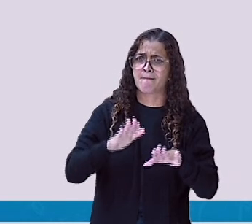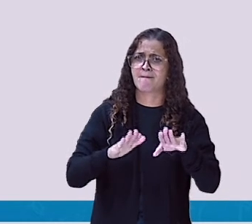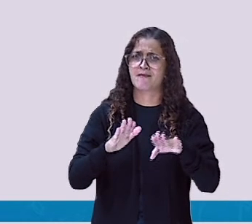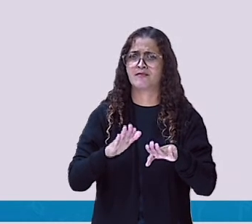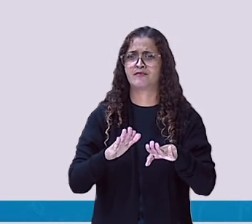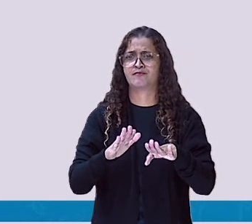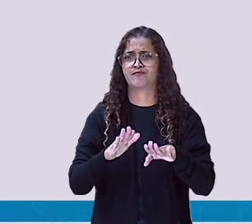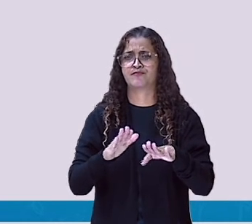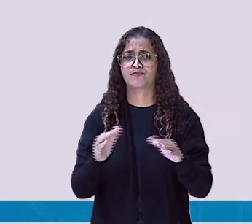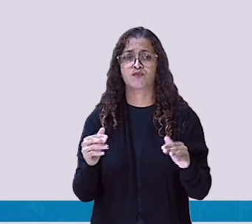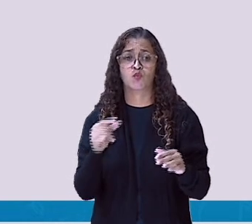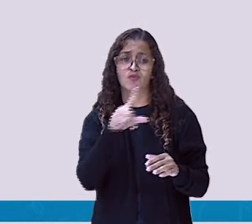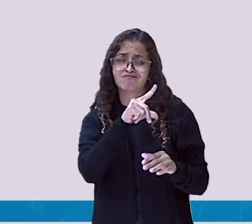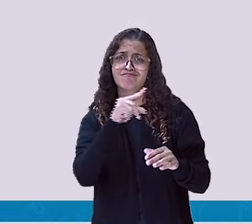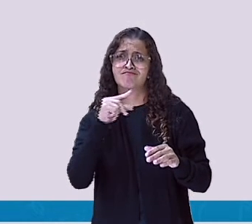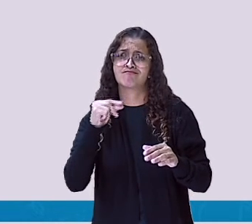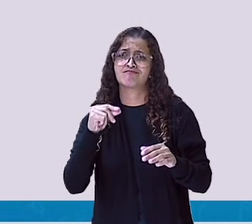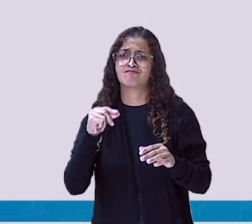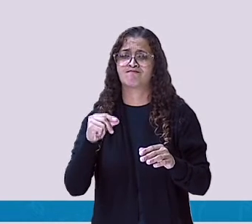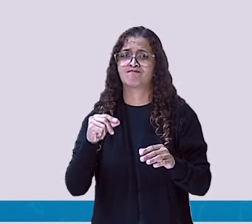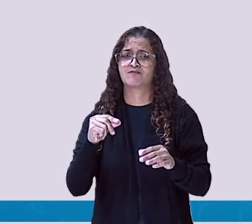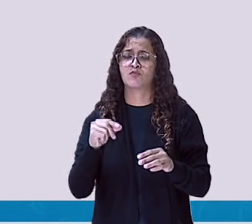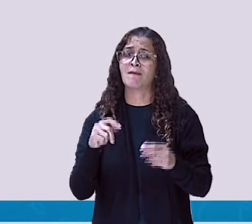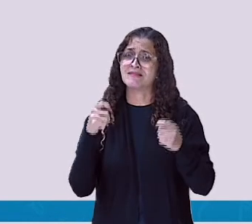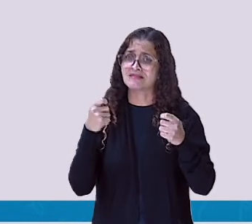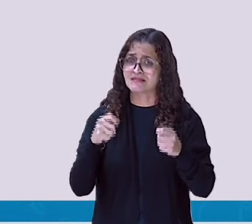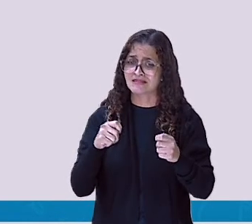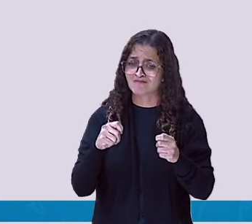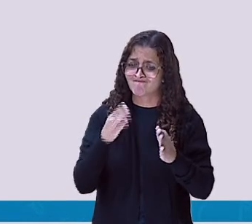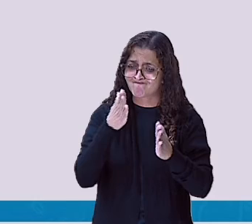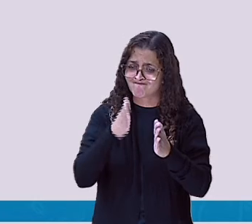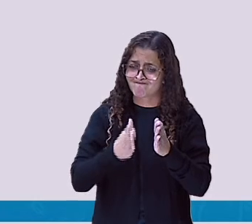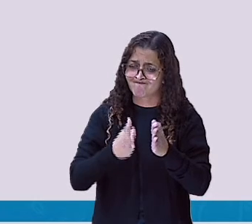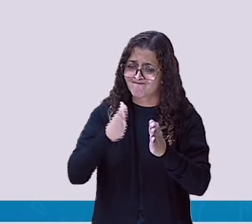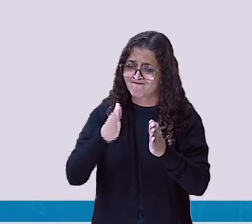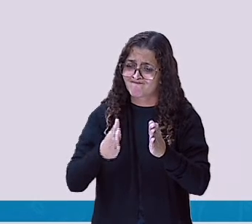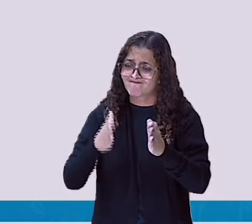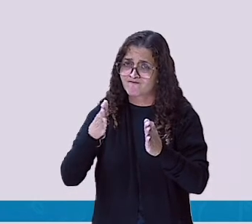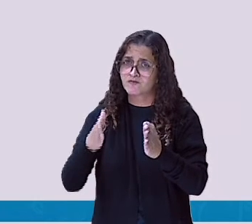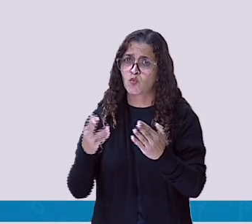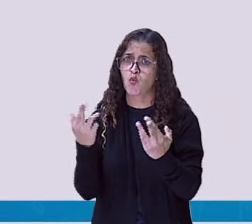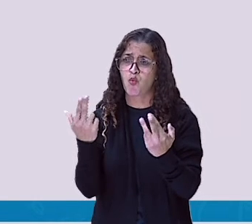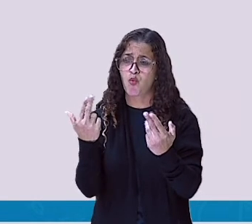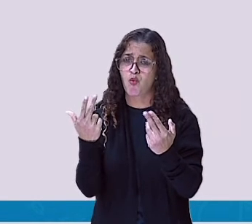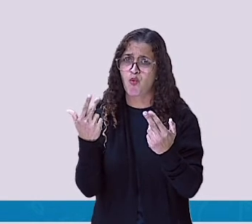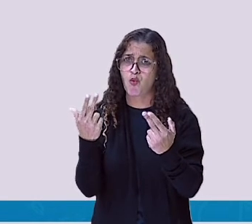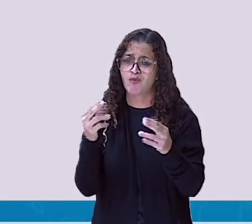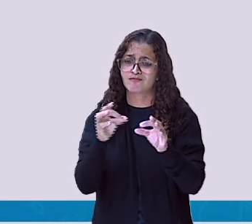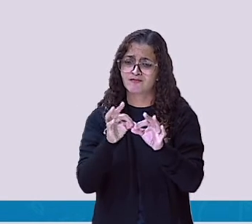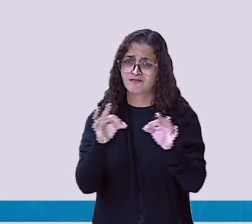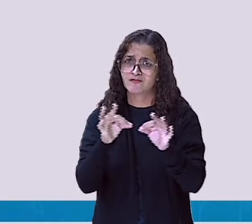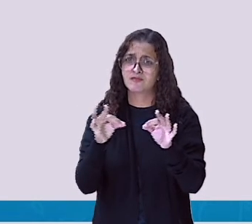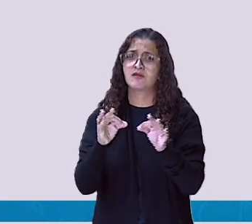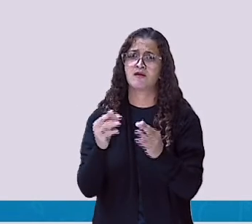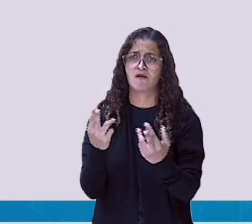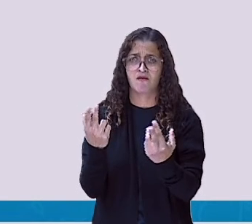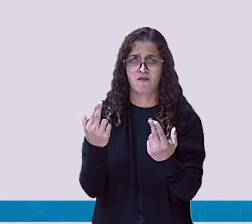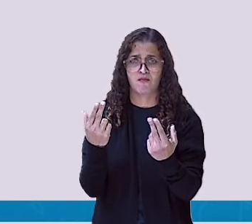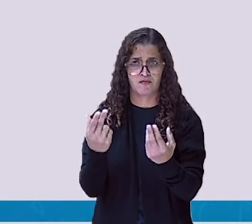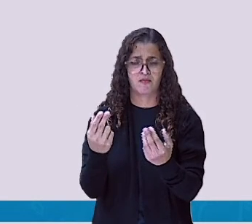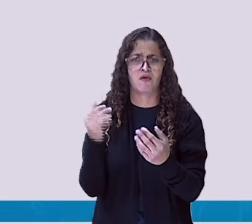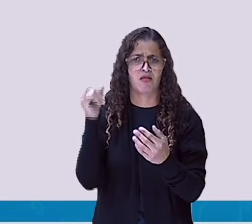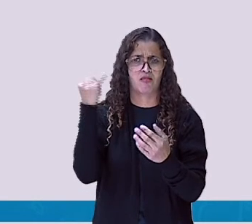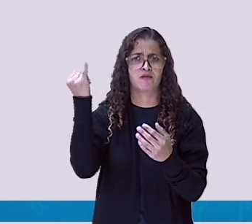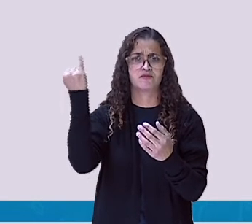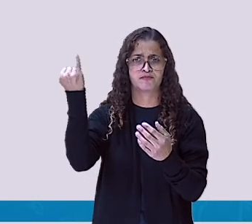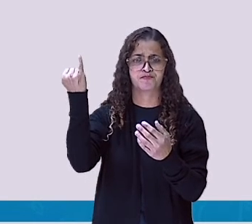outro padrão que você for usar, eles precisam de ser iguais, ok? Essa distância precisa de ser igual um do